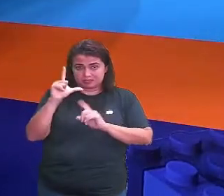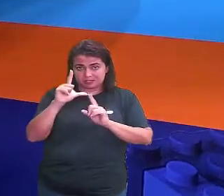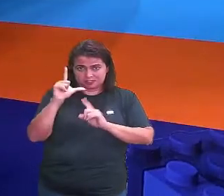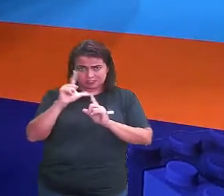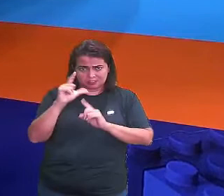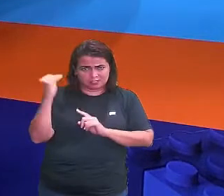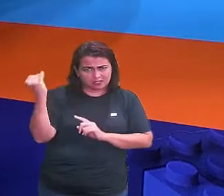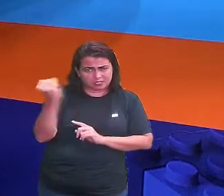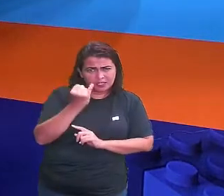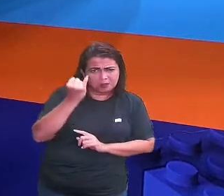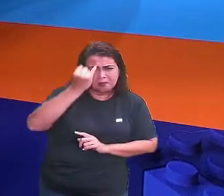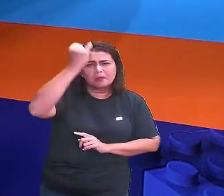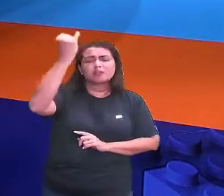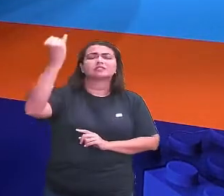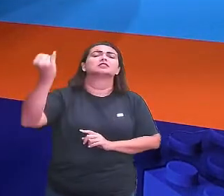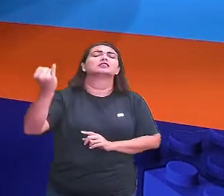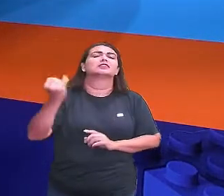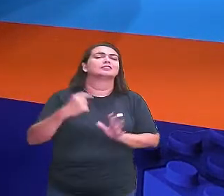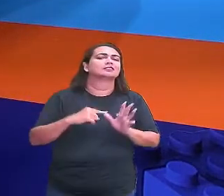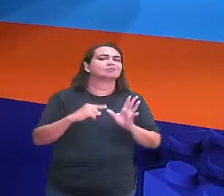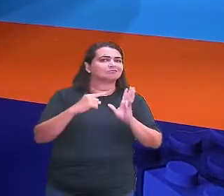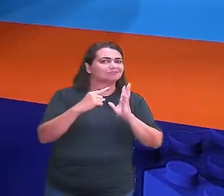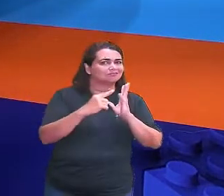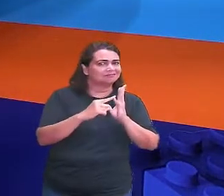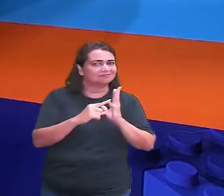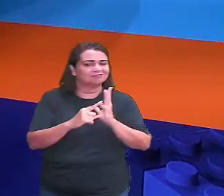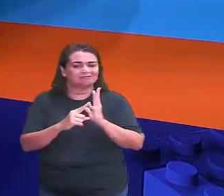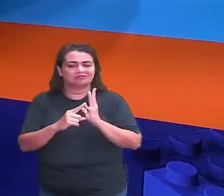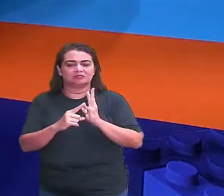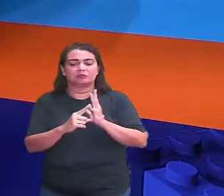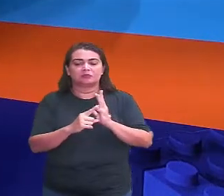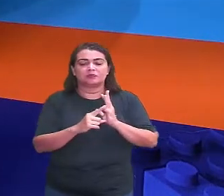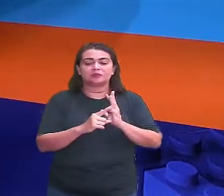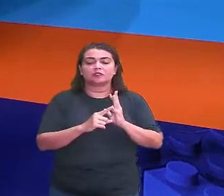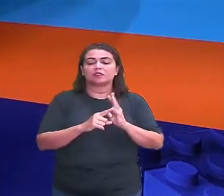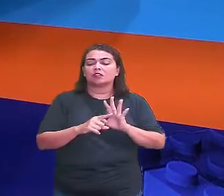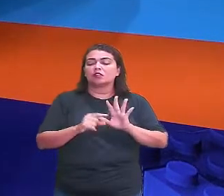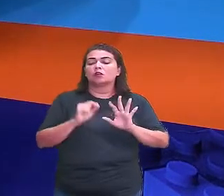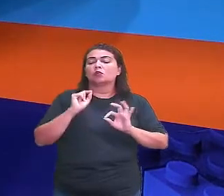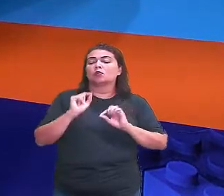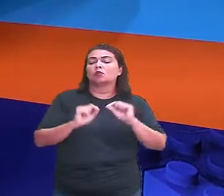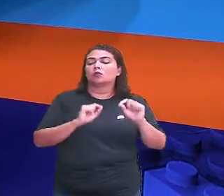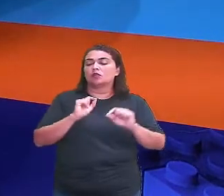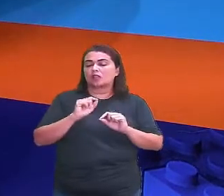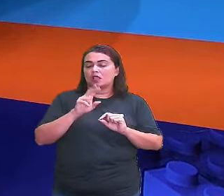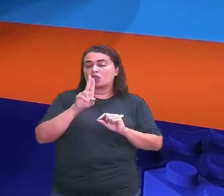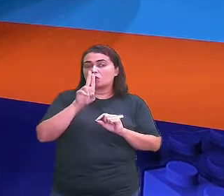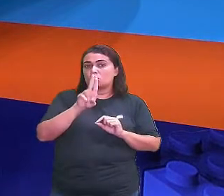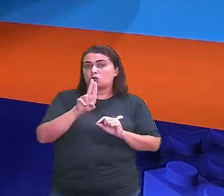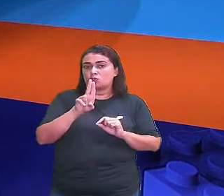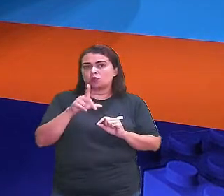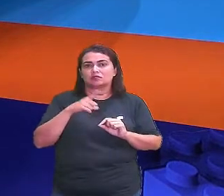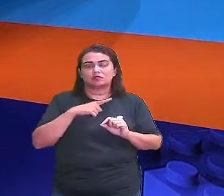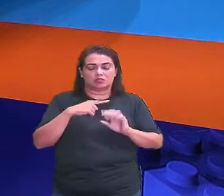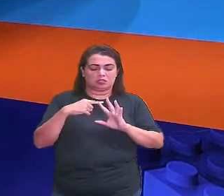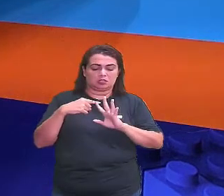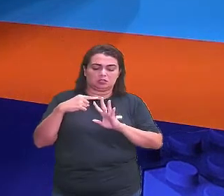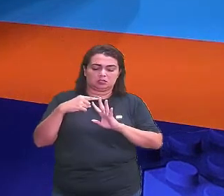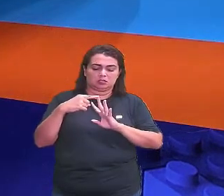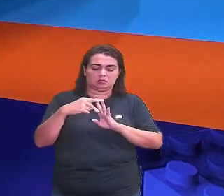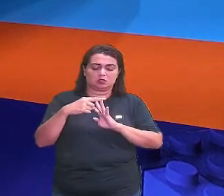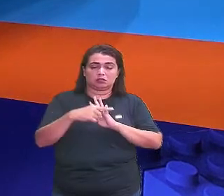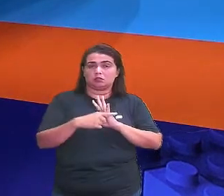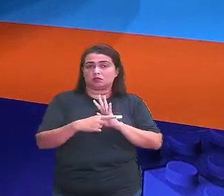mais importantes vogais, tá certo? Olha só, a letrinha U, ela se apresenta a gente de quatro